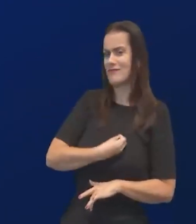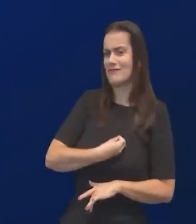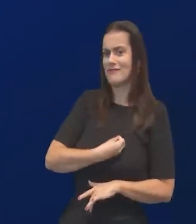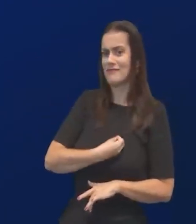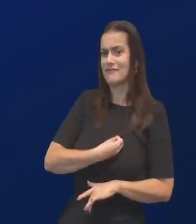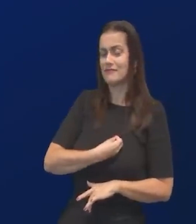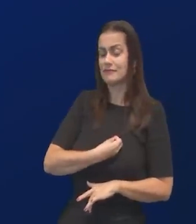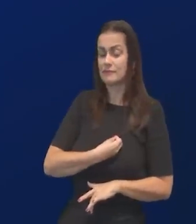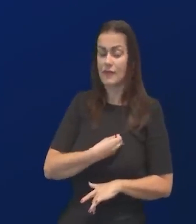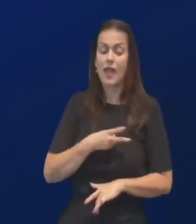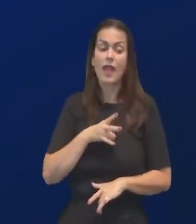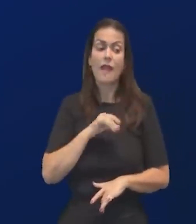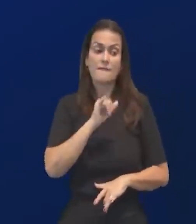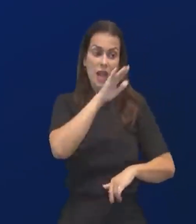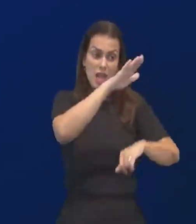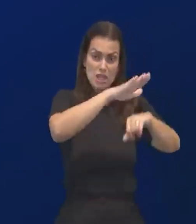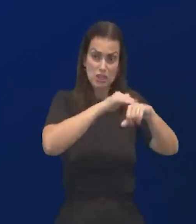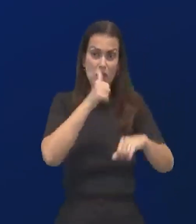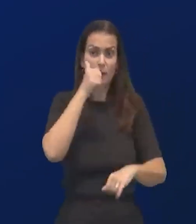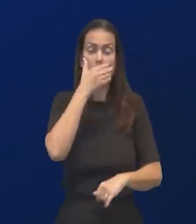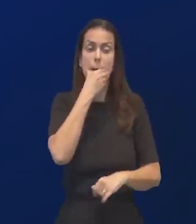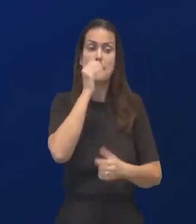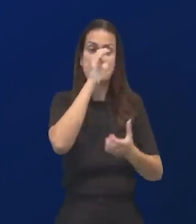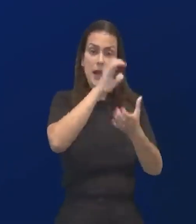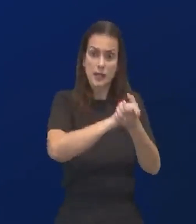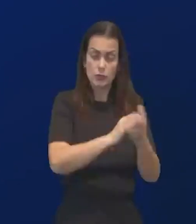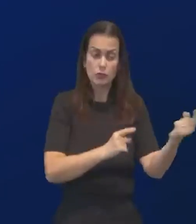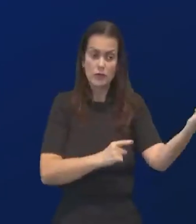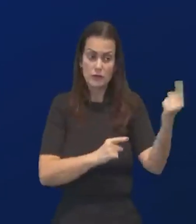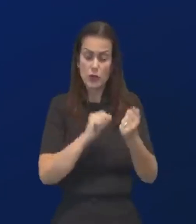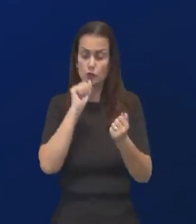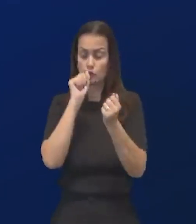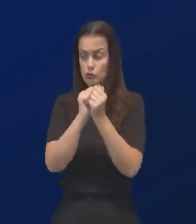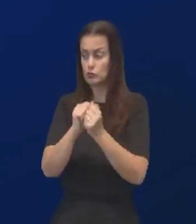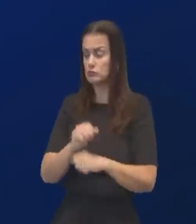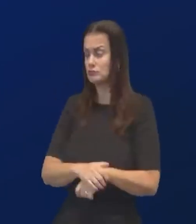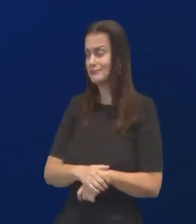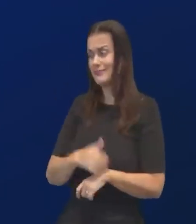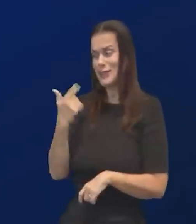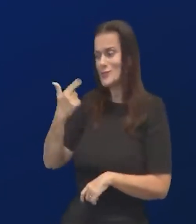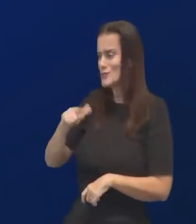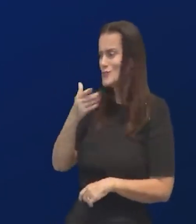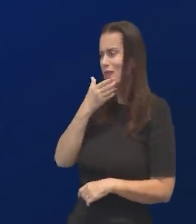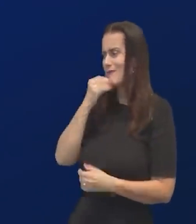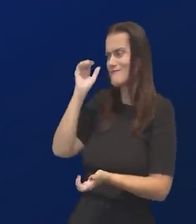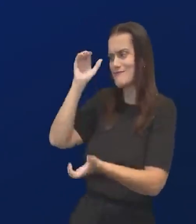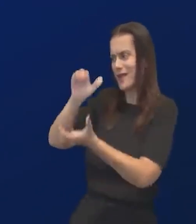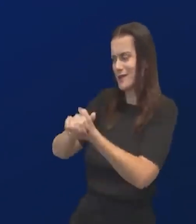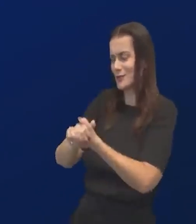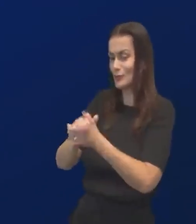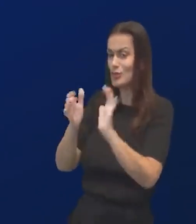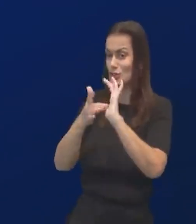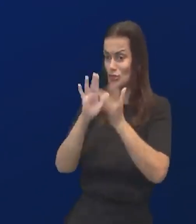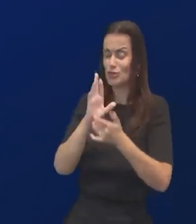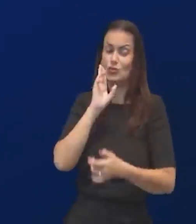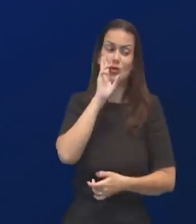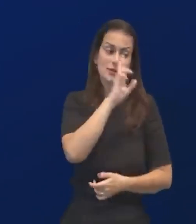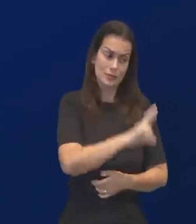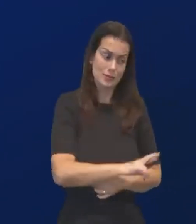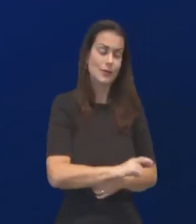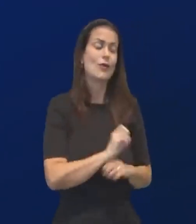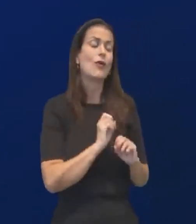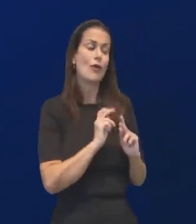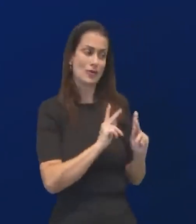Jesus: vai, chama o teu marido e vem cá. Respondeu a mulher: não tenho marido. Disse-lhe Jesus: disseste